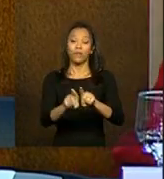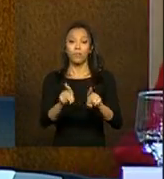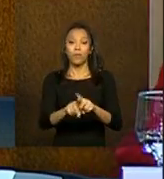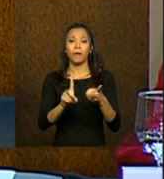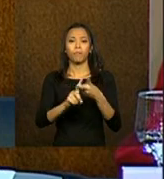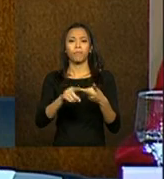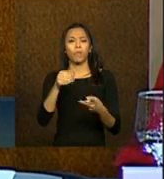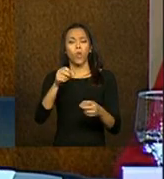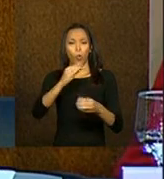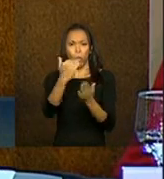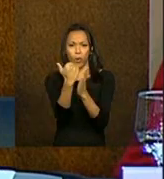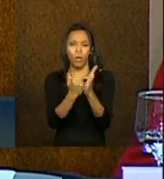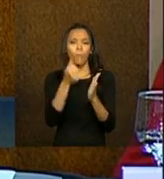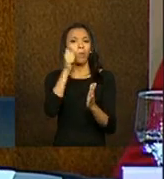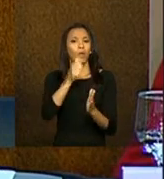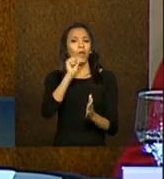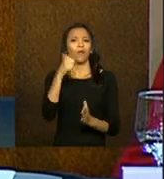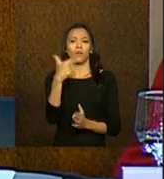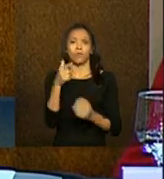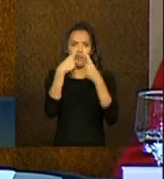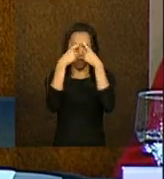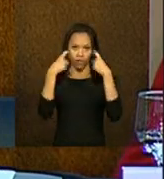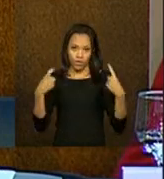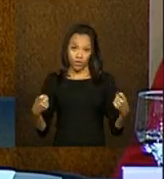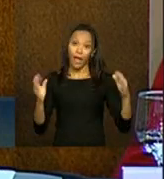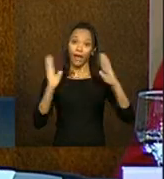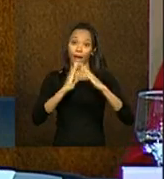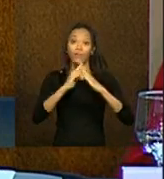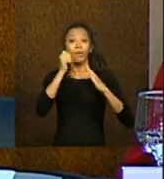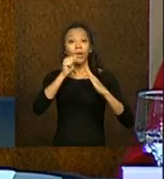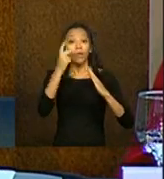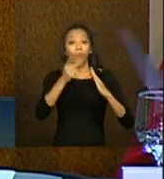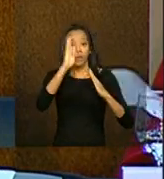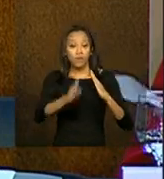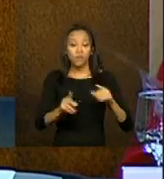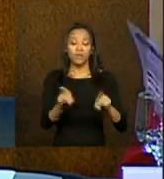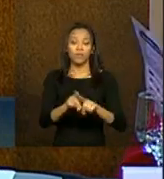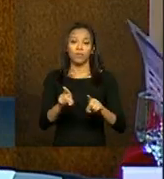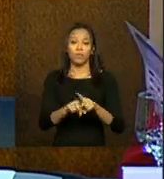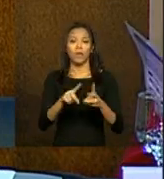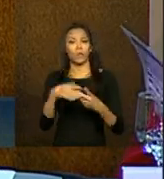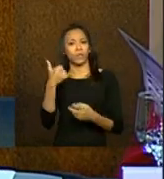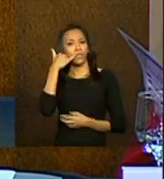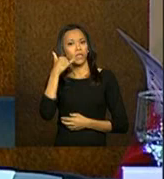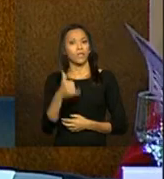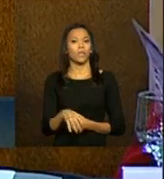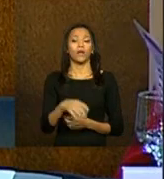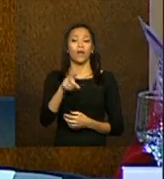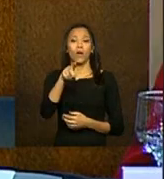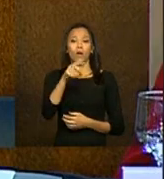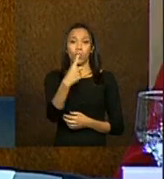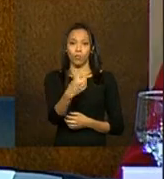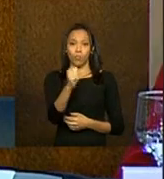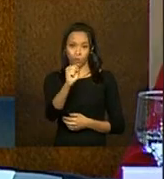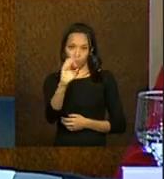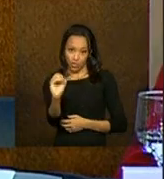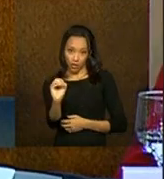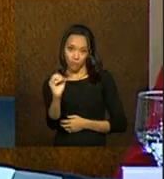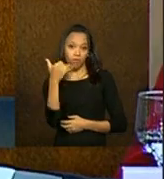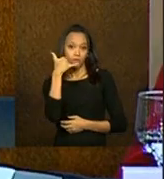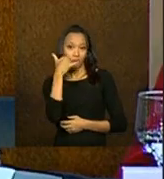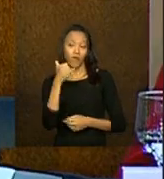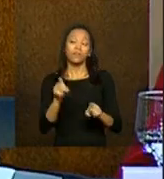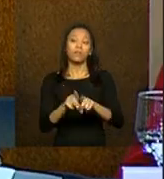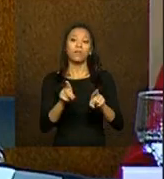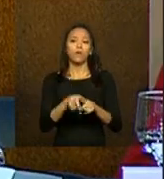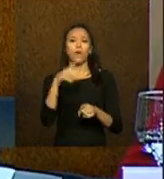o programa Mulher sem Violência Casa da Mulher Brasileira, a transformação do LIG 180, Central de Atendimento da Mulher, em um serviço